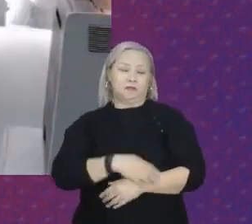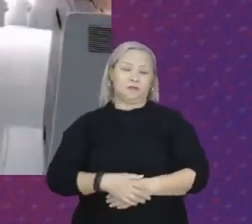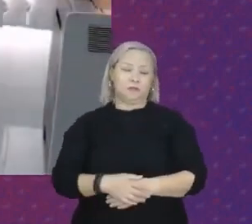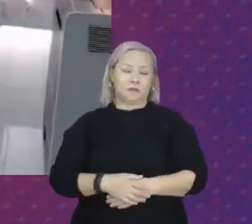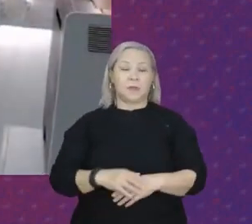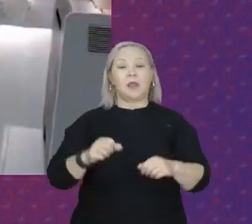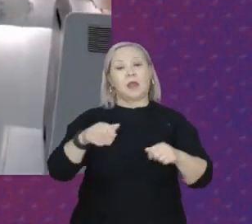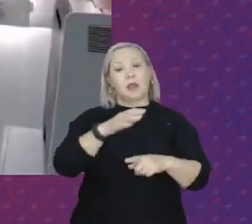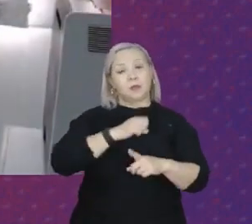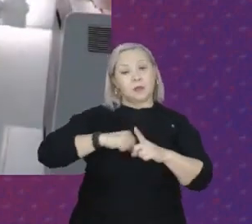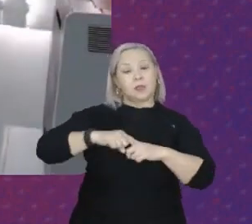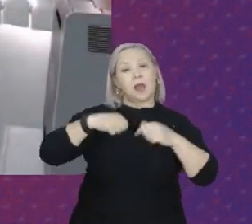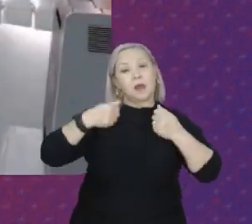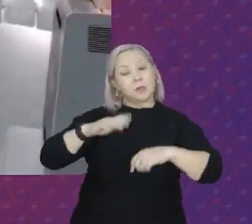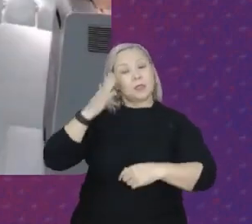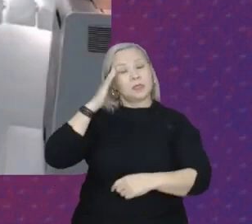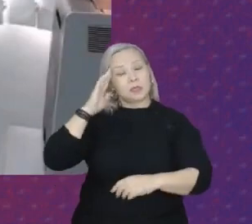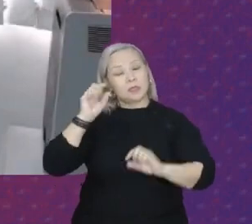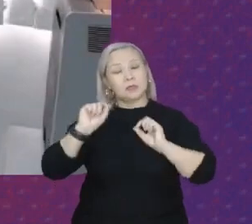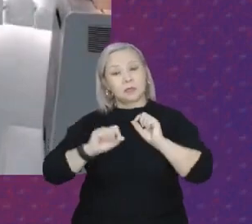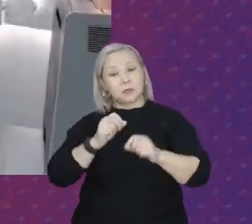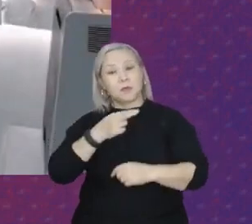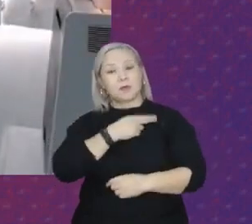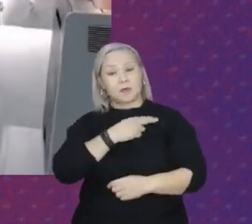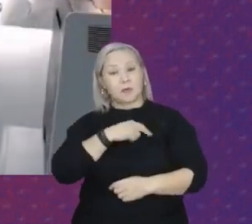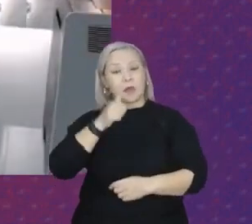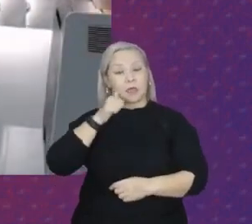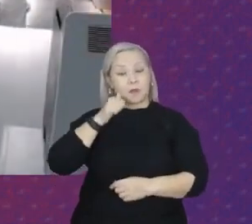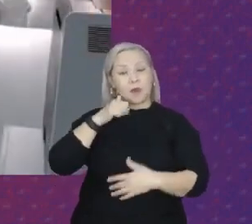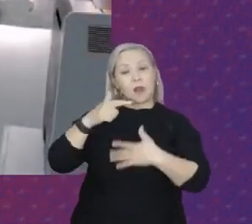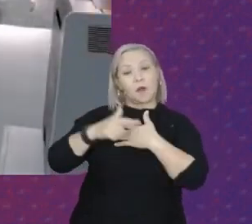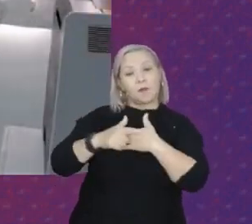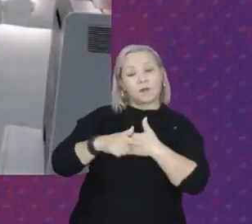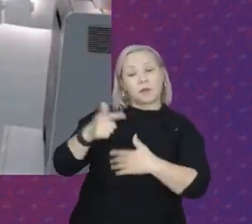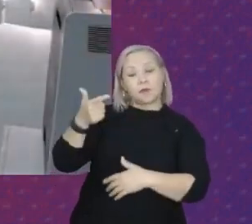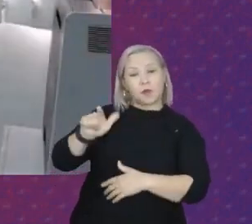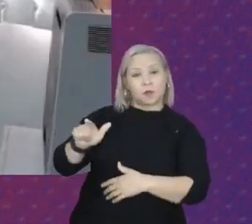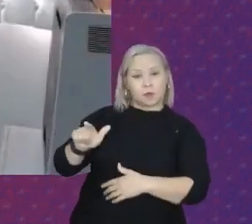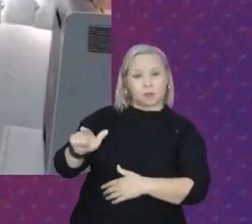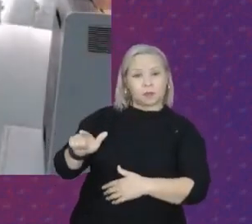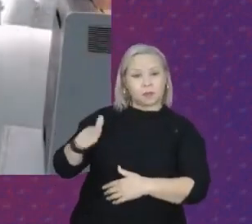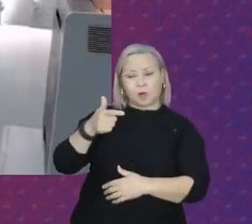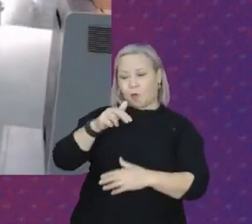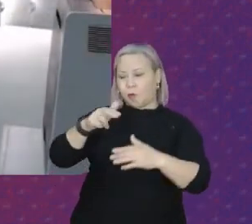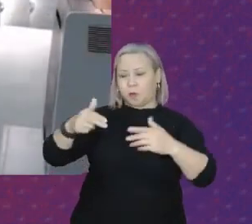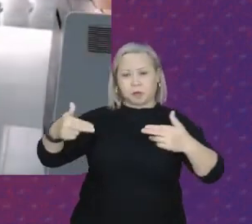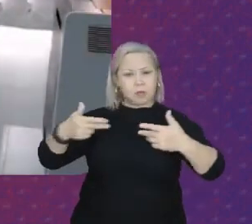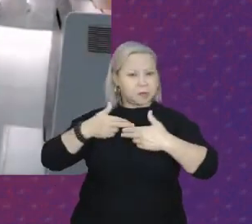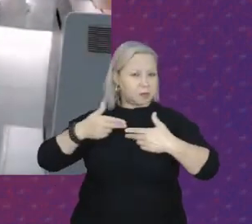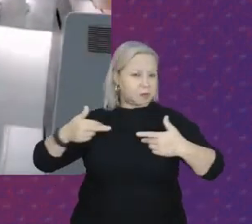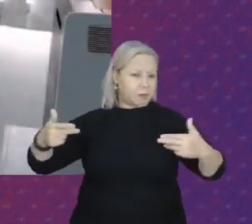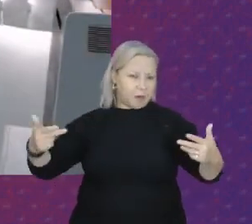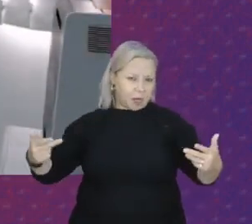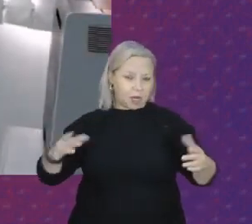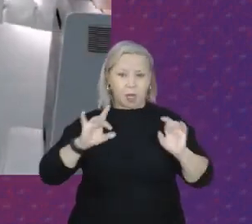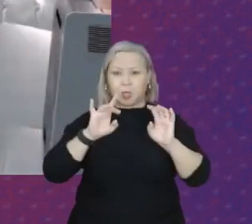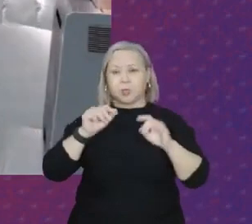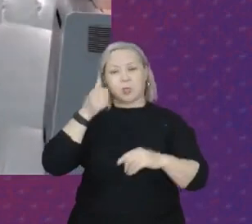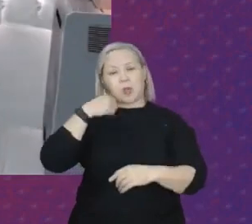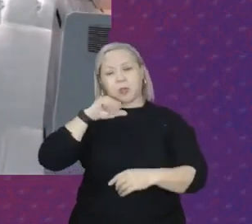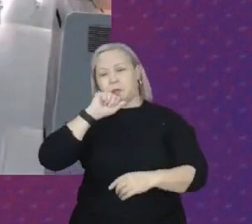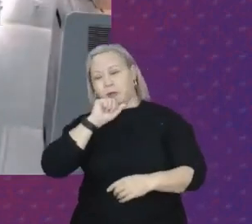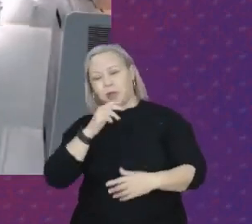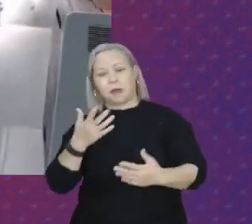né, e dos trabalhos, né, do instinto materno, né, dos trabalhos domésticos, mas também para outras